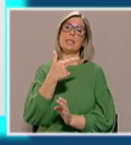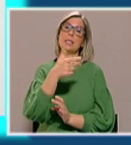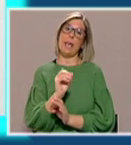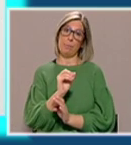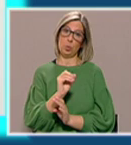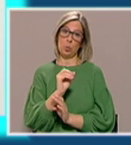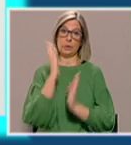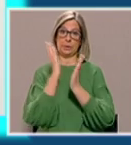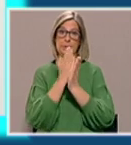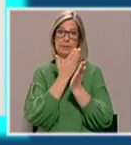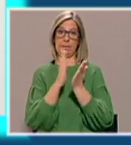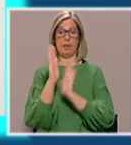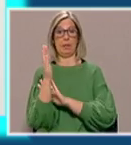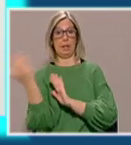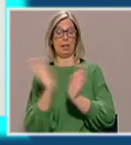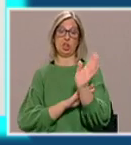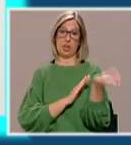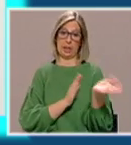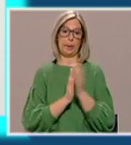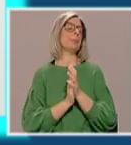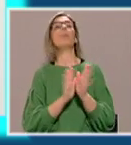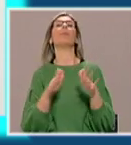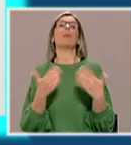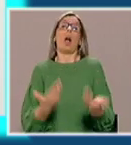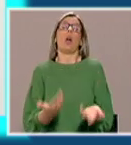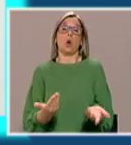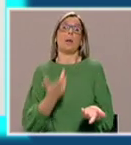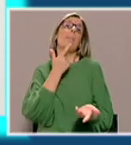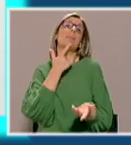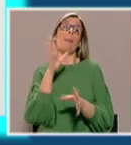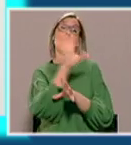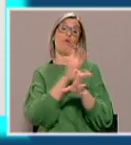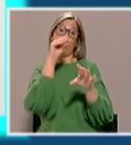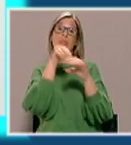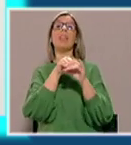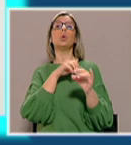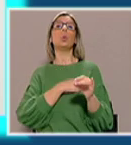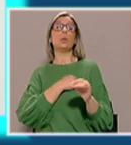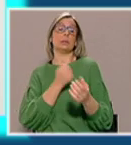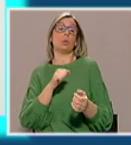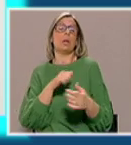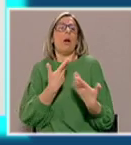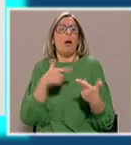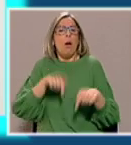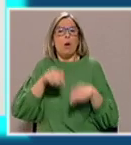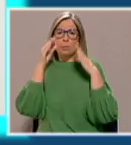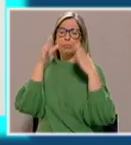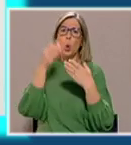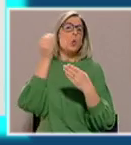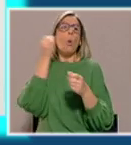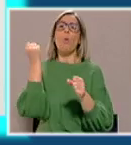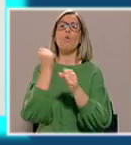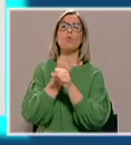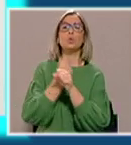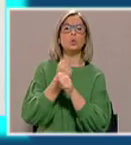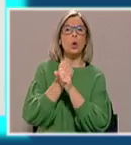síntese, vamos então, percebemos então como é que é constituído o coração. Hoje vamos ver como é que ele funciona, como é que o nosso coração funciona, e vamos